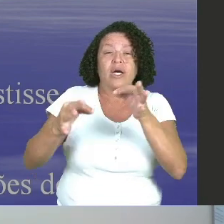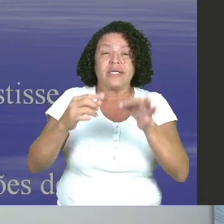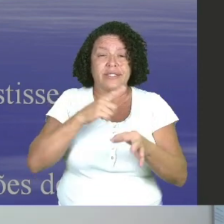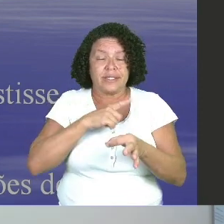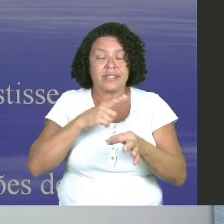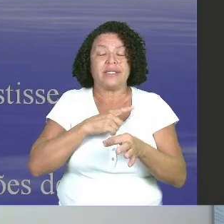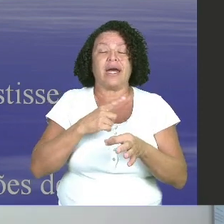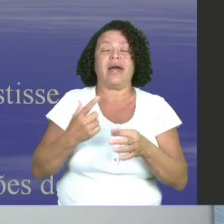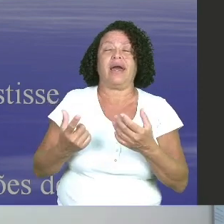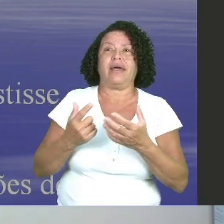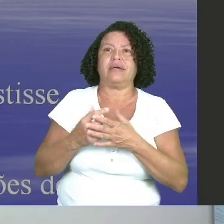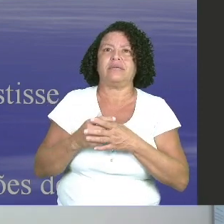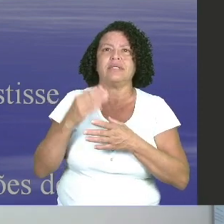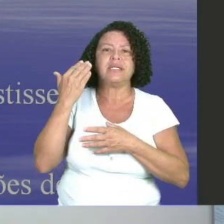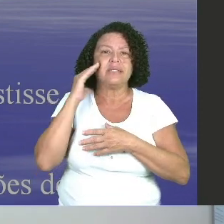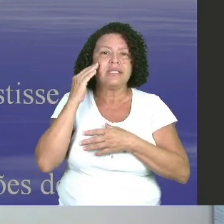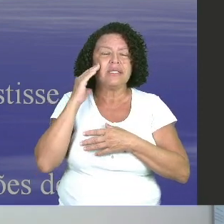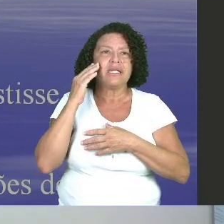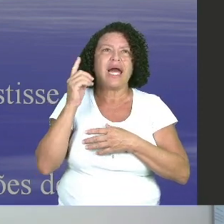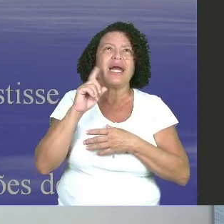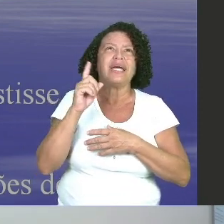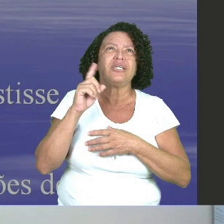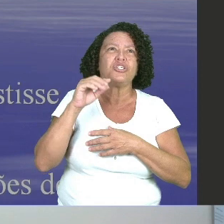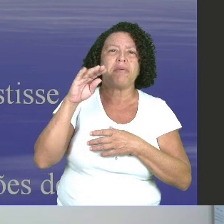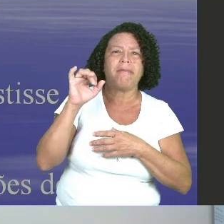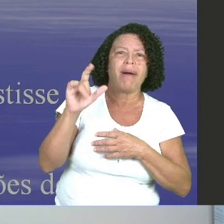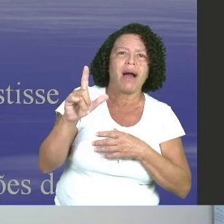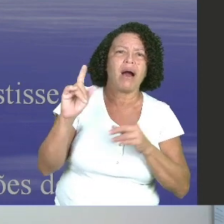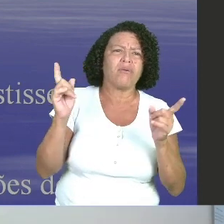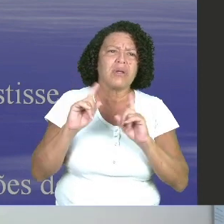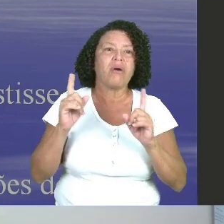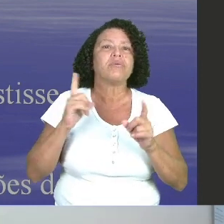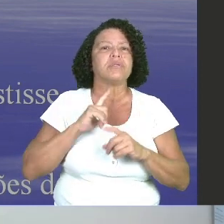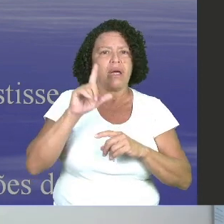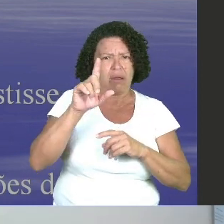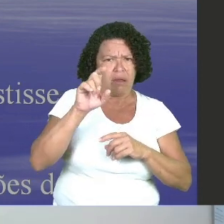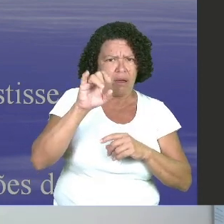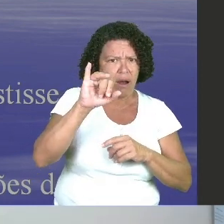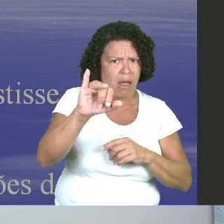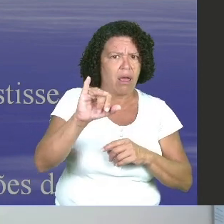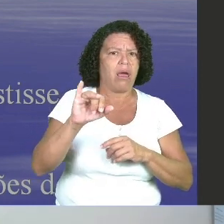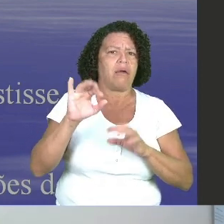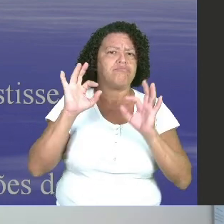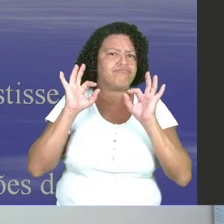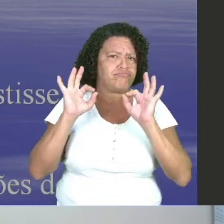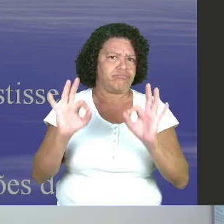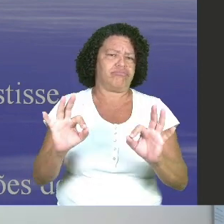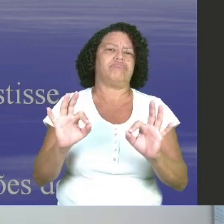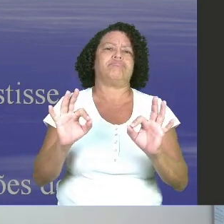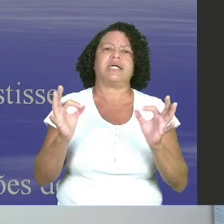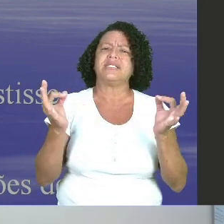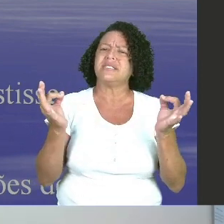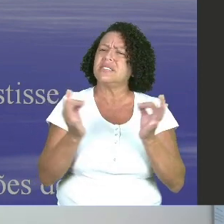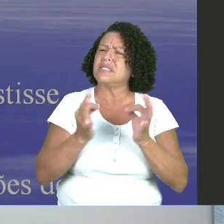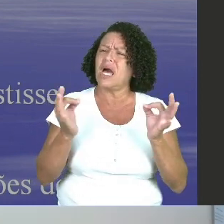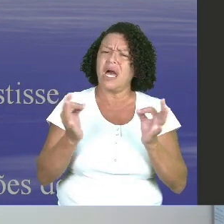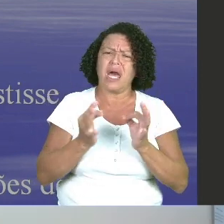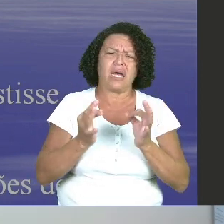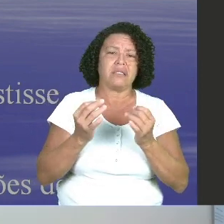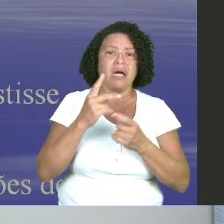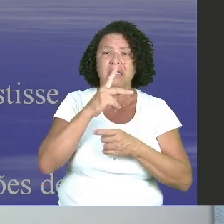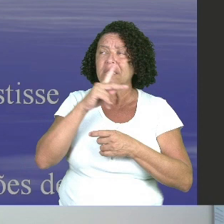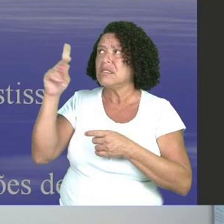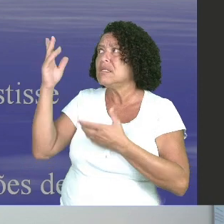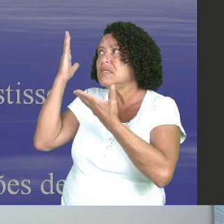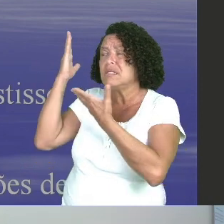que interpretam mal, não existe nada disso. Existe a lei que é imutável, que é correta, que é a lei de Deus, que